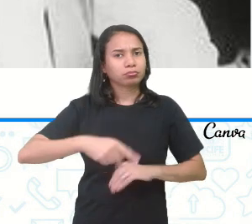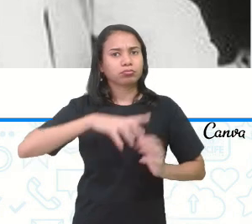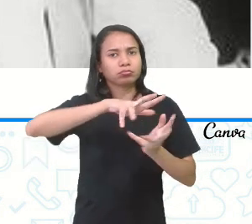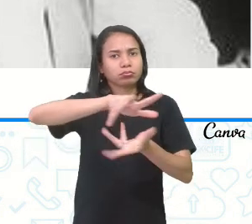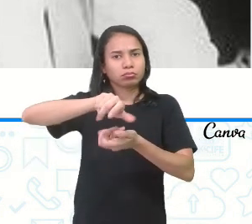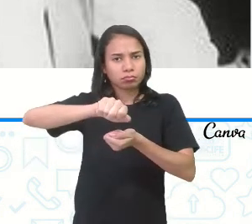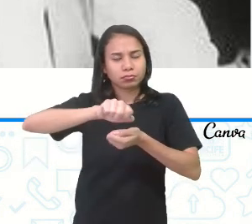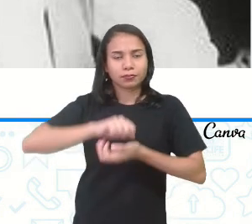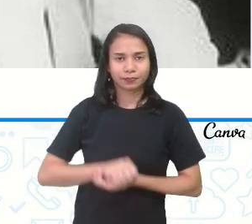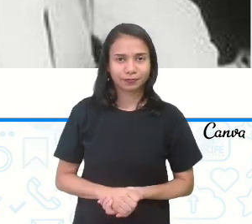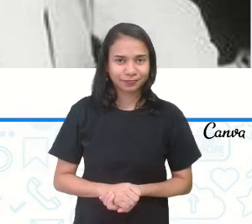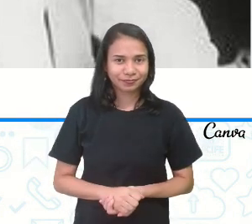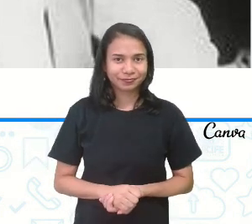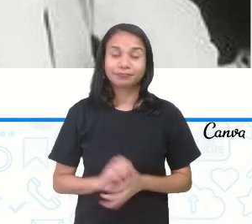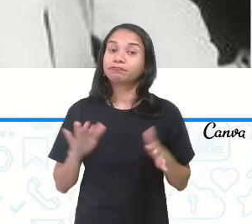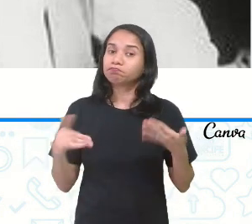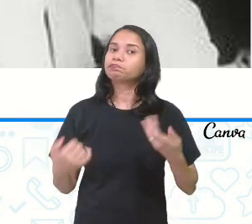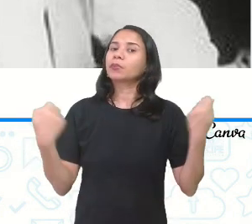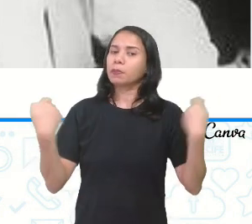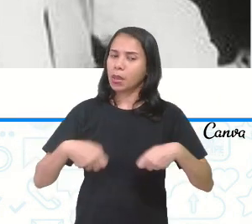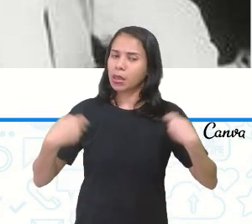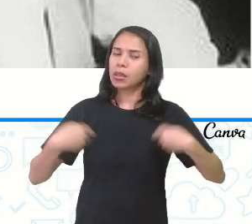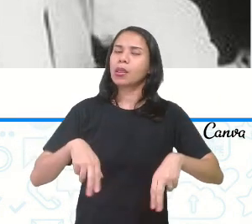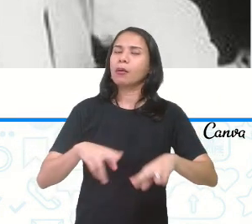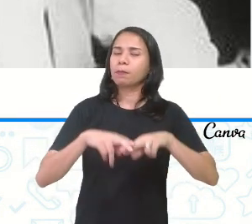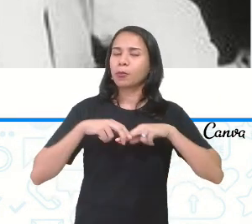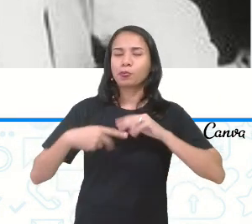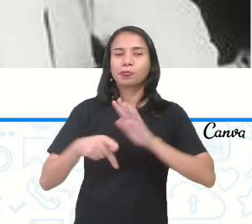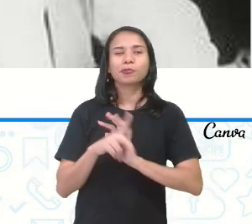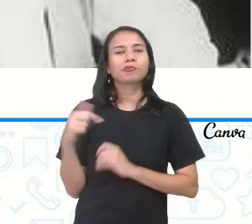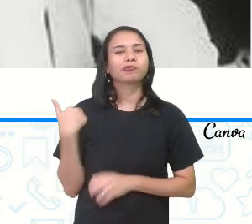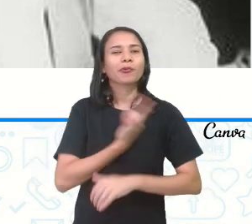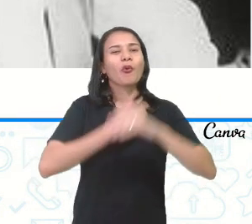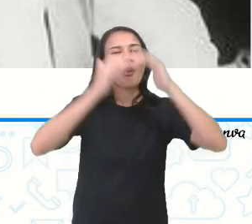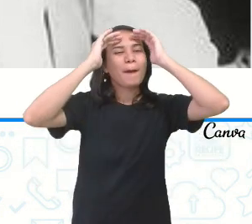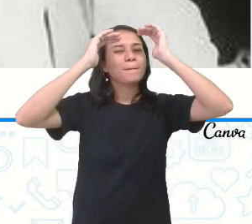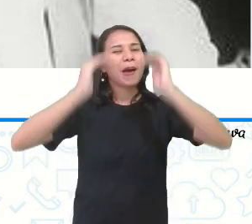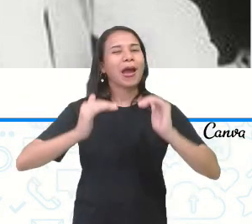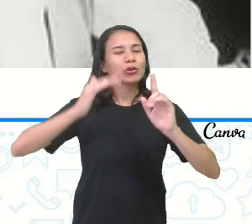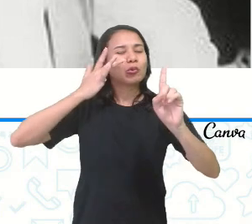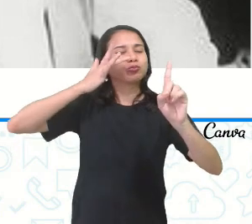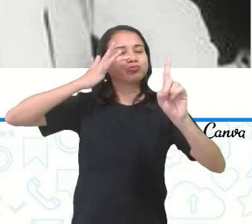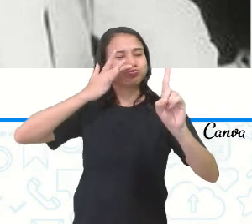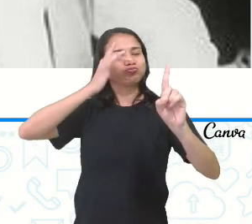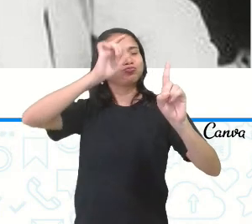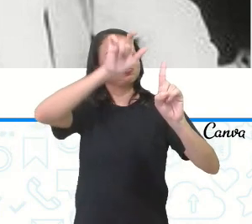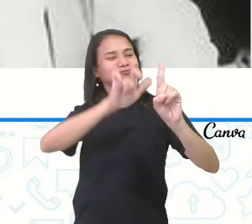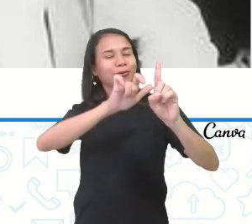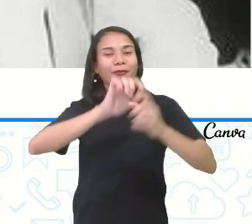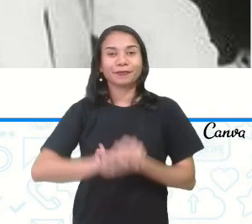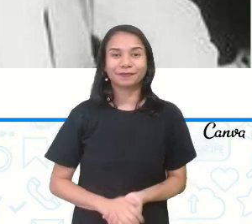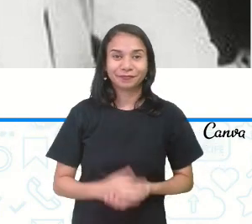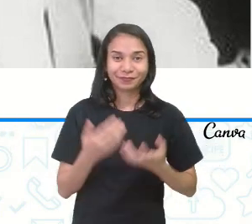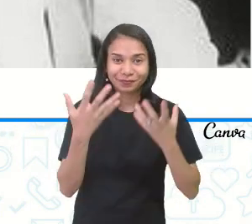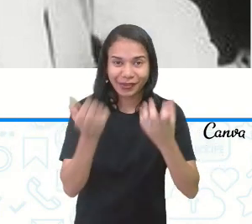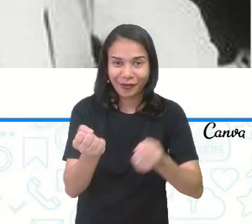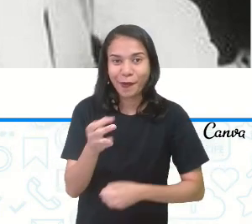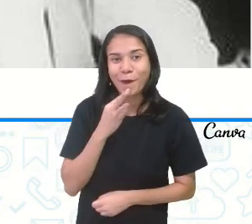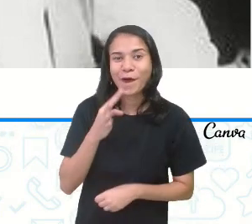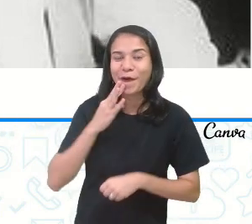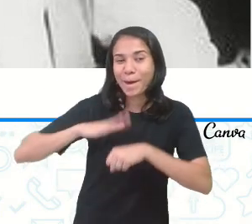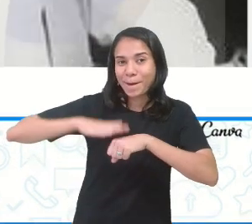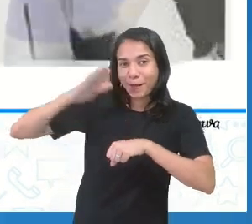de todos os tempos. Então ele merece muito, sim, nosso respeito e nossa admiração, né? Vamos conhecer